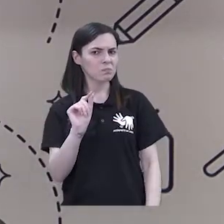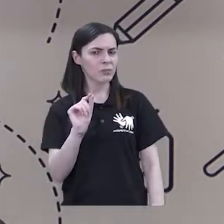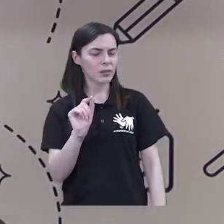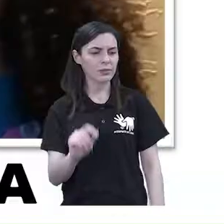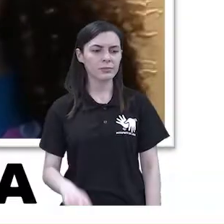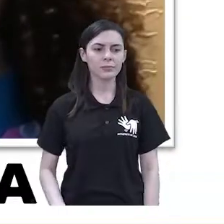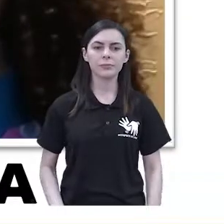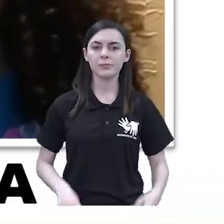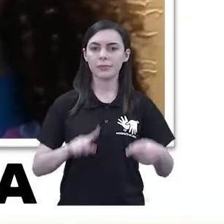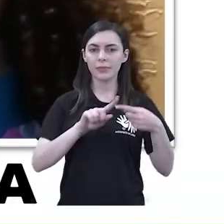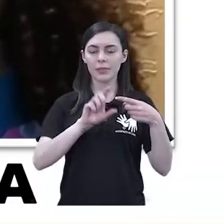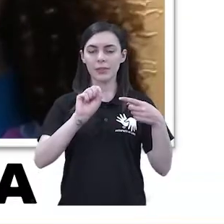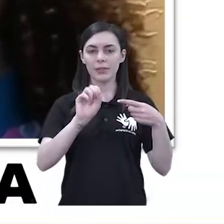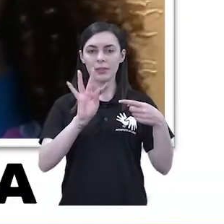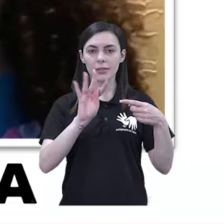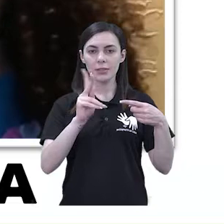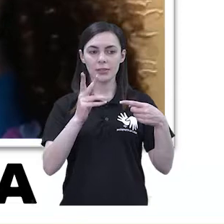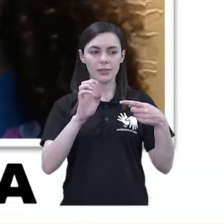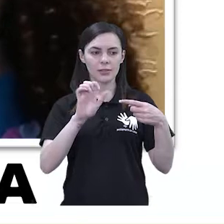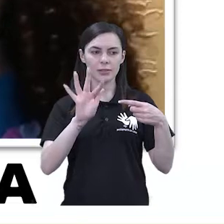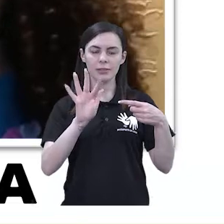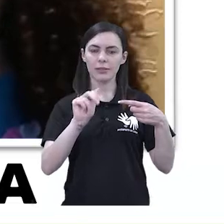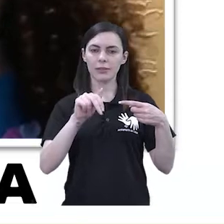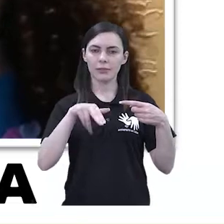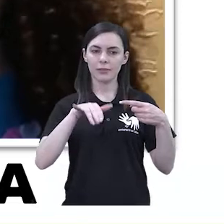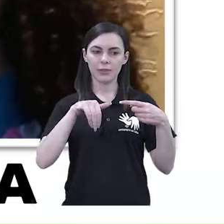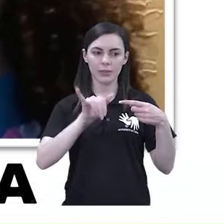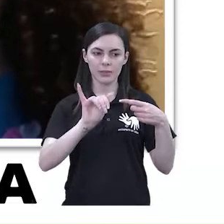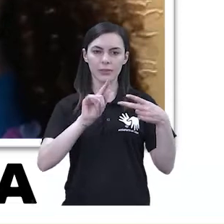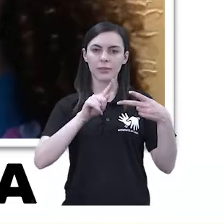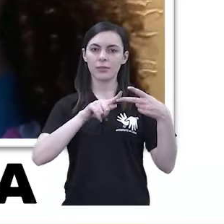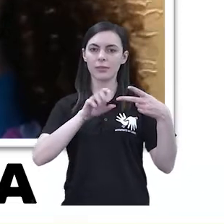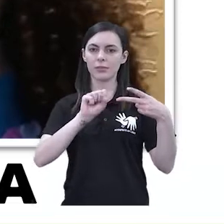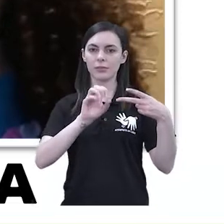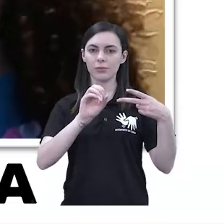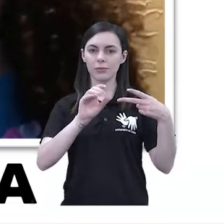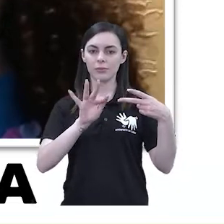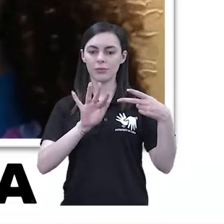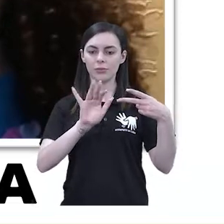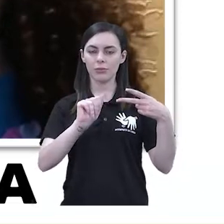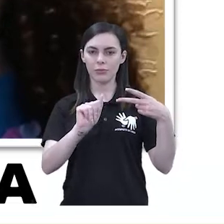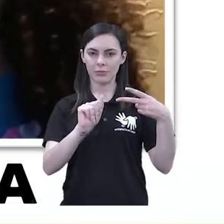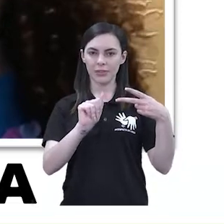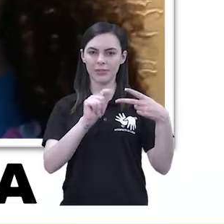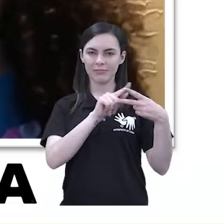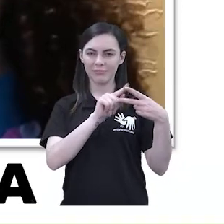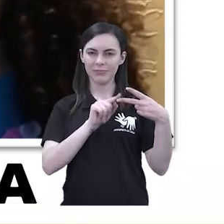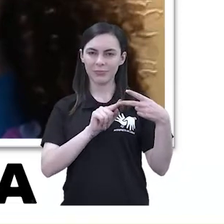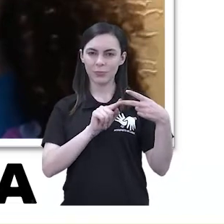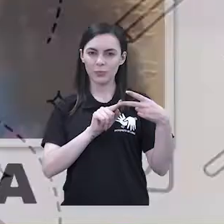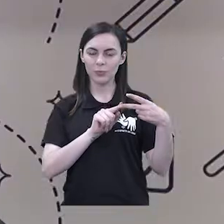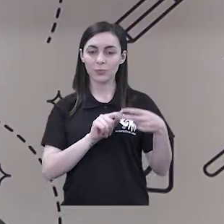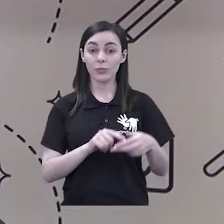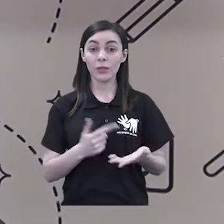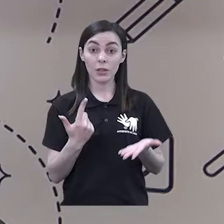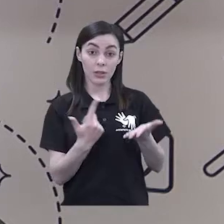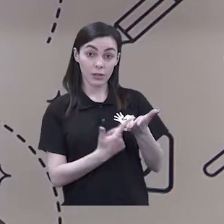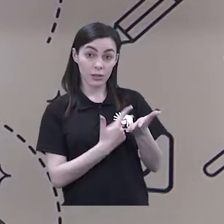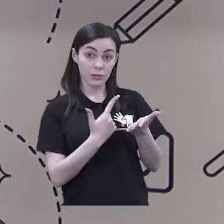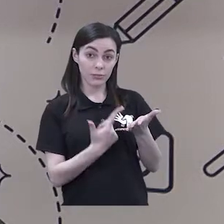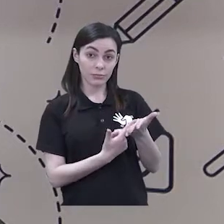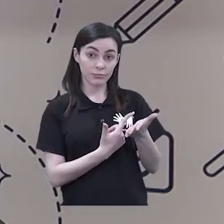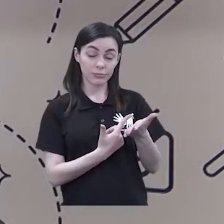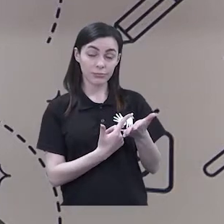são elas? A Stephanie e a Sofia. E como